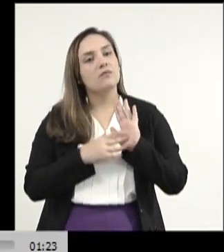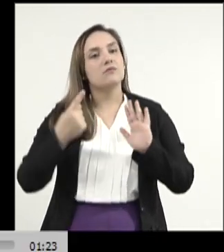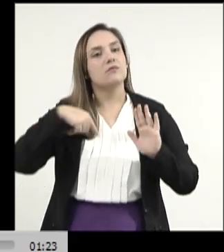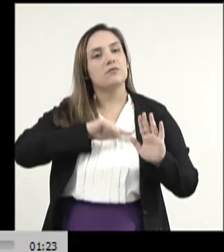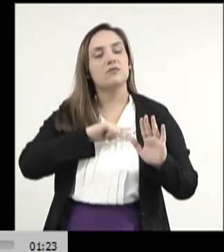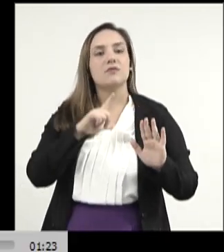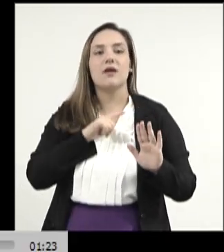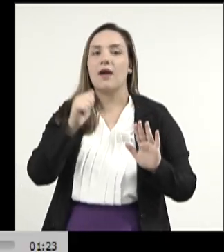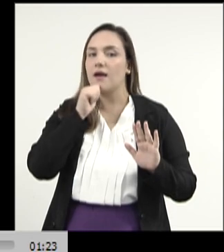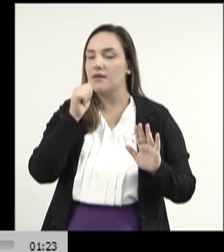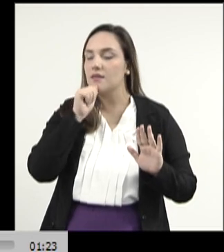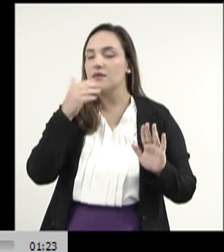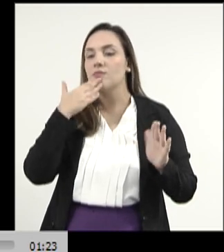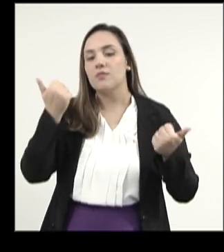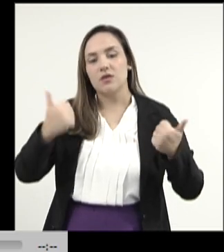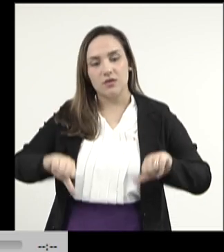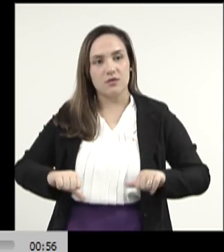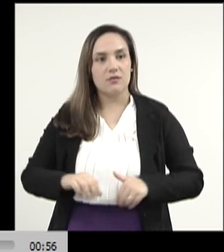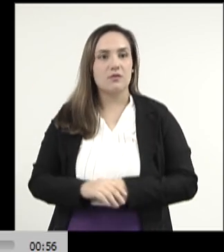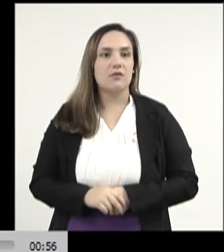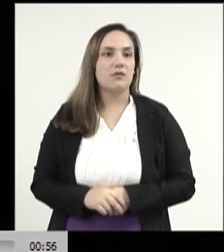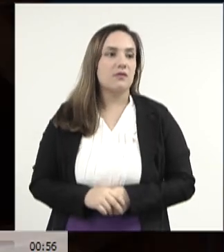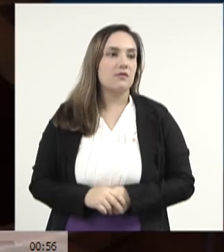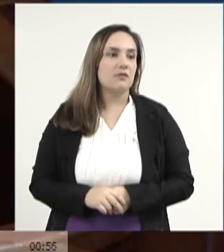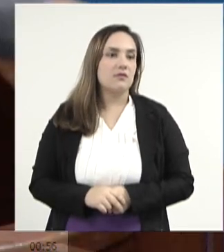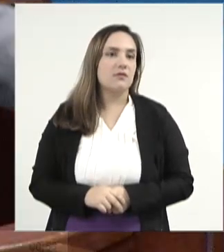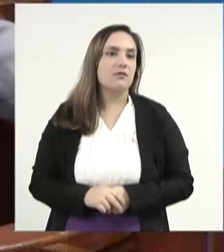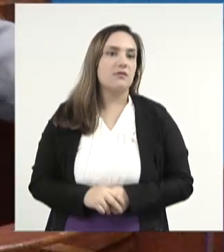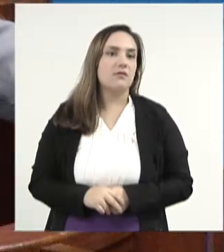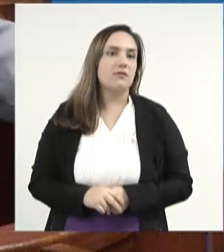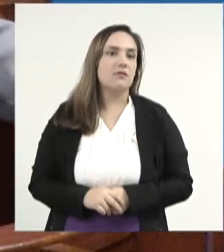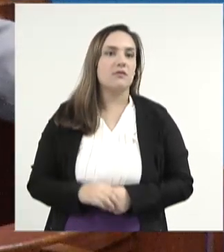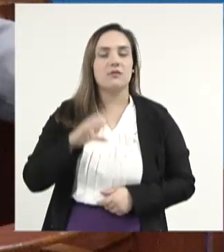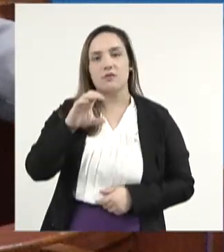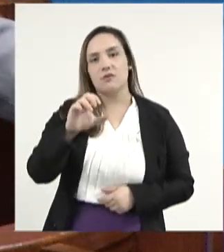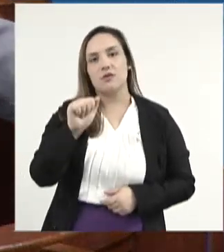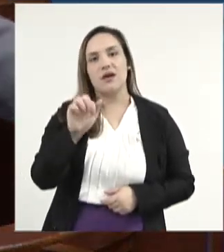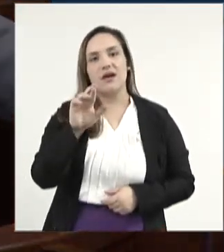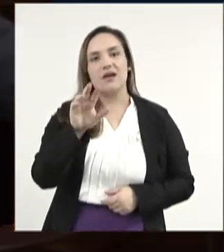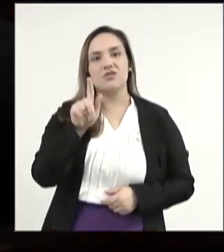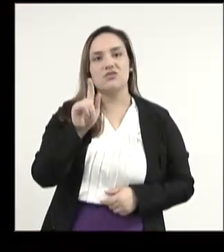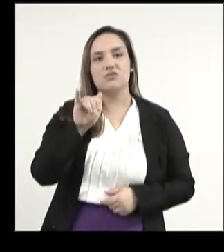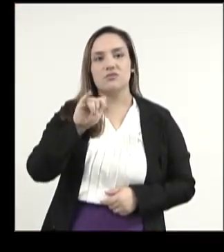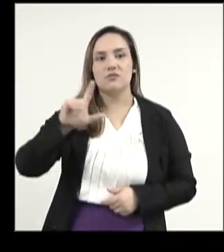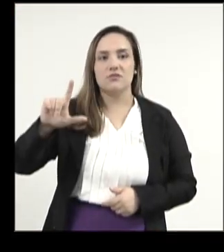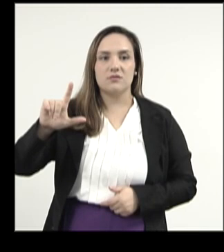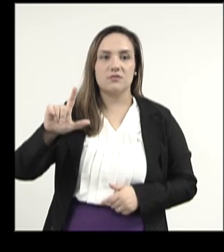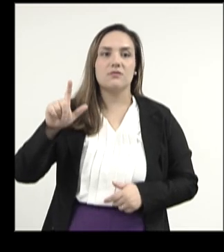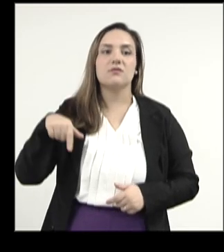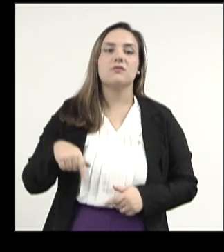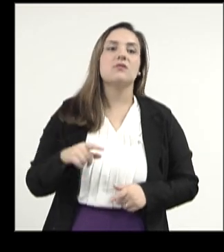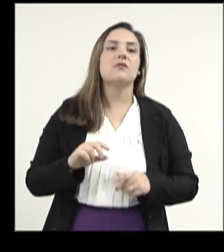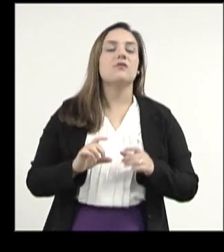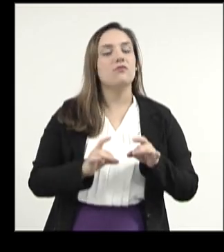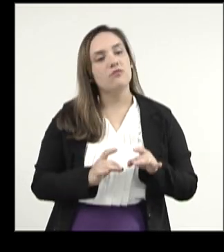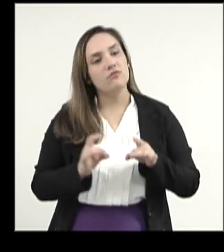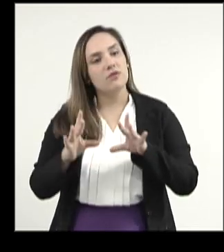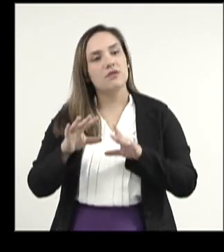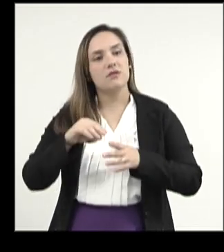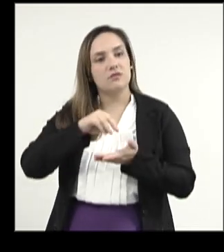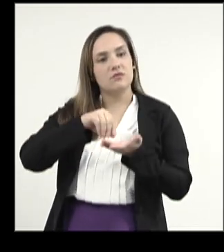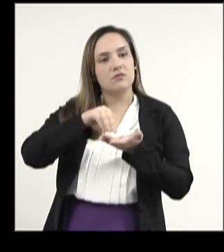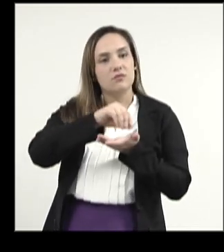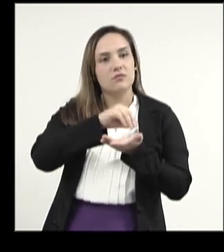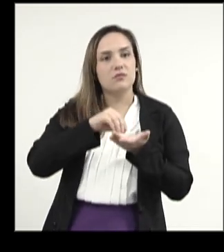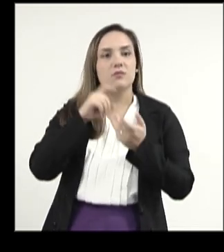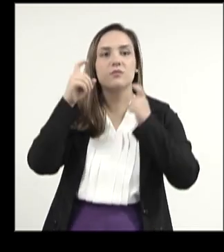ainda irá se agravar muito mais. A Cargill, uma líder global em comércio e processamento de grãos,